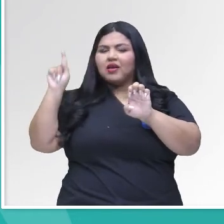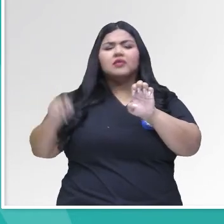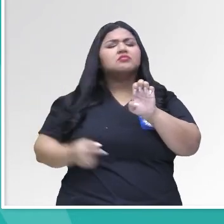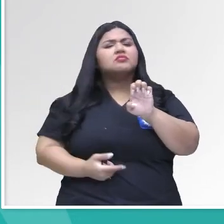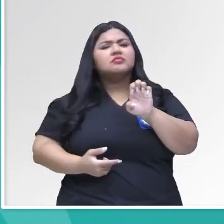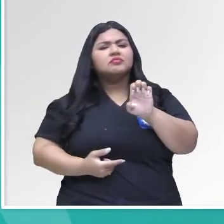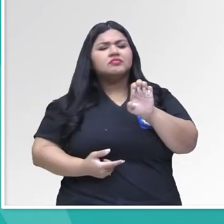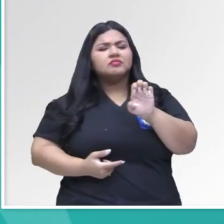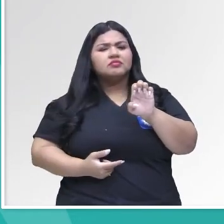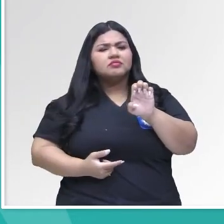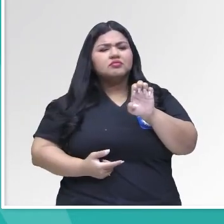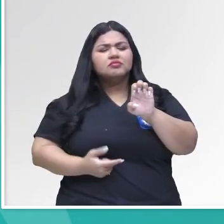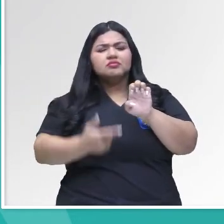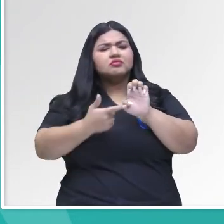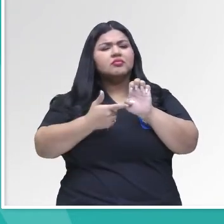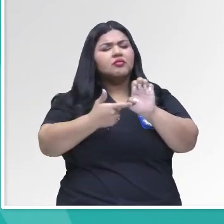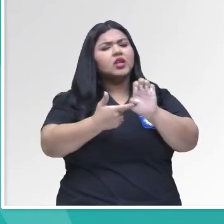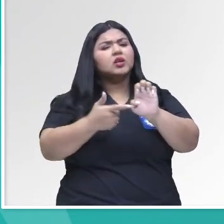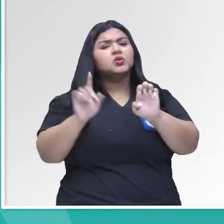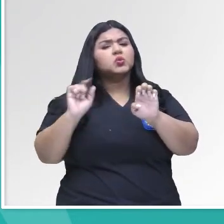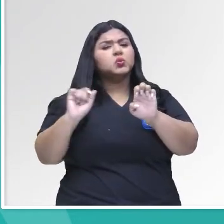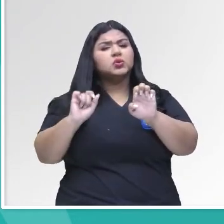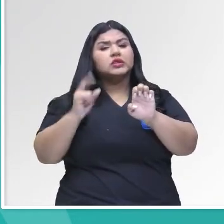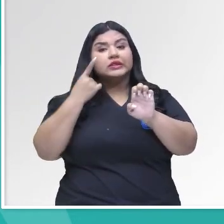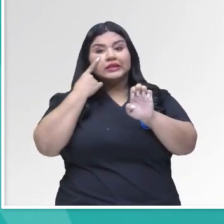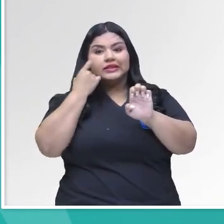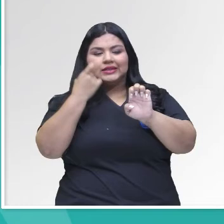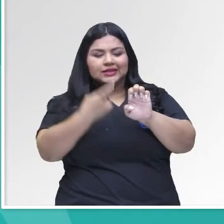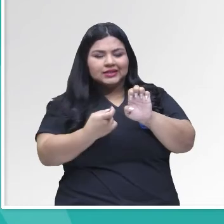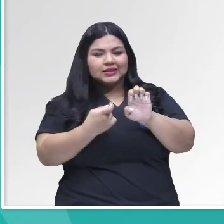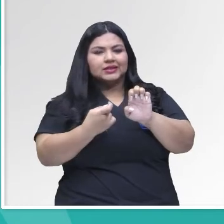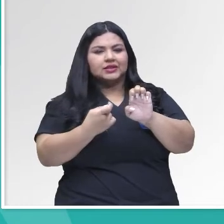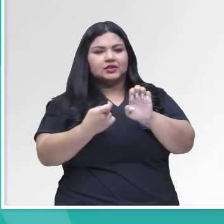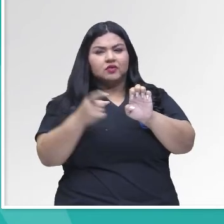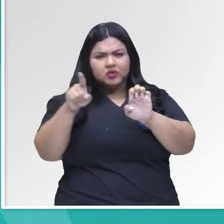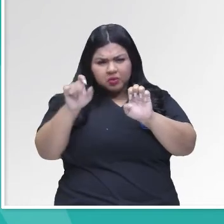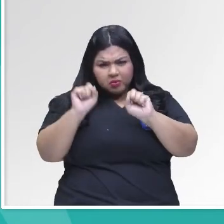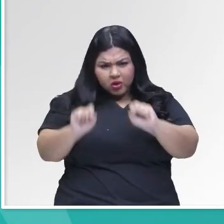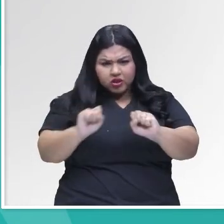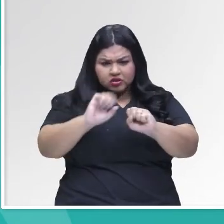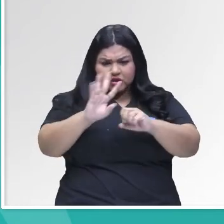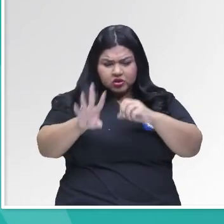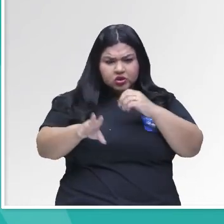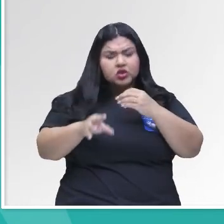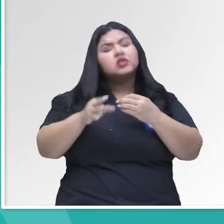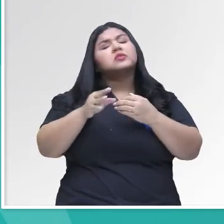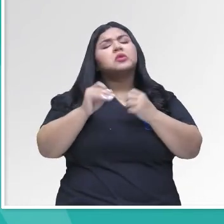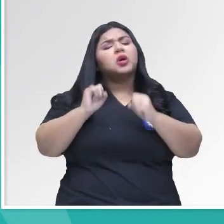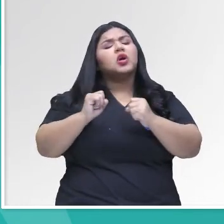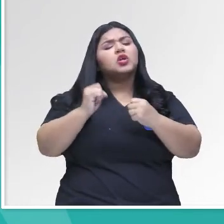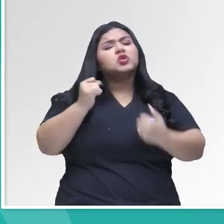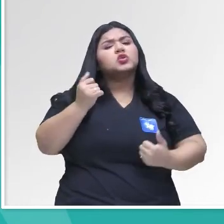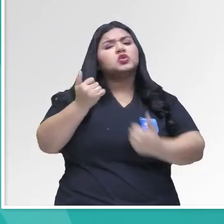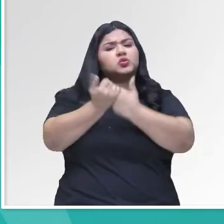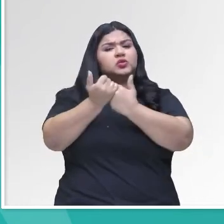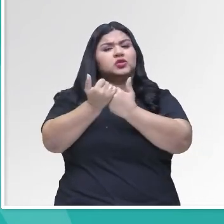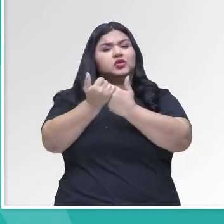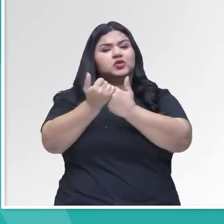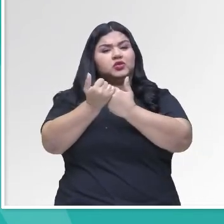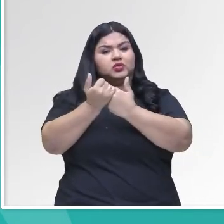não aparecia. Olha que interessante. Você poderia substituir pelo mais esse não é verdade?